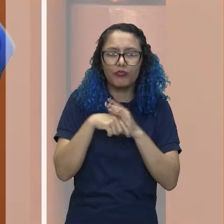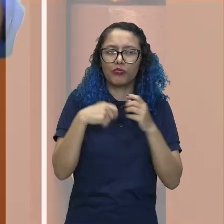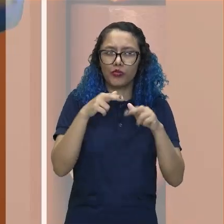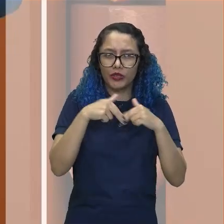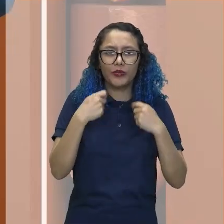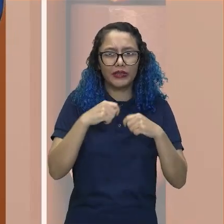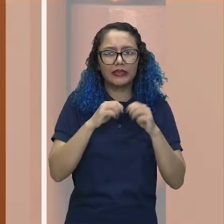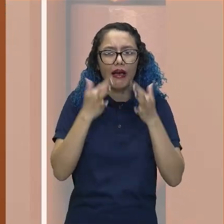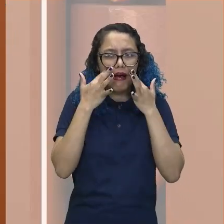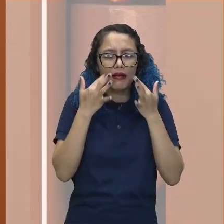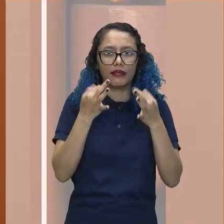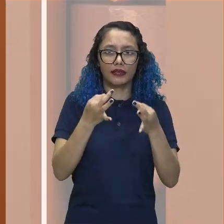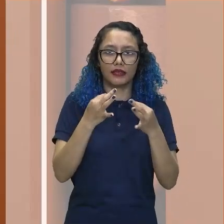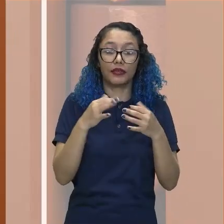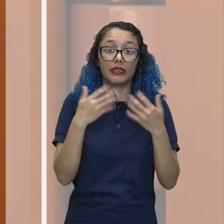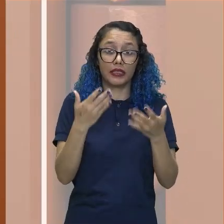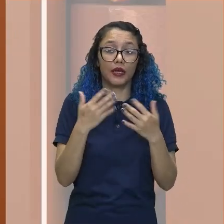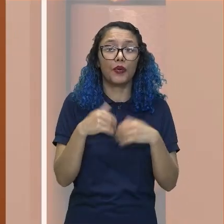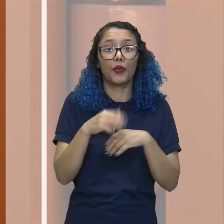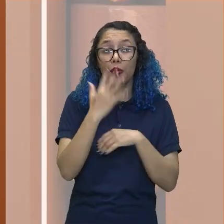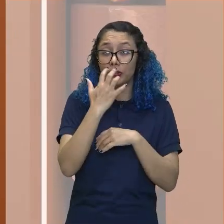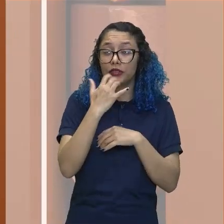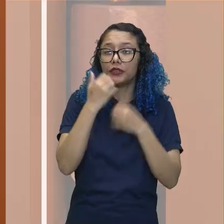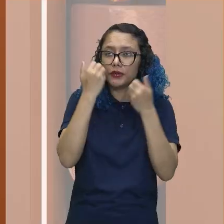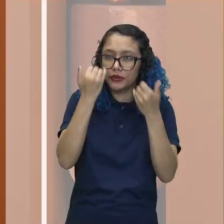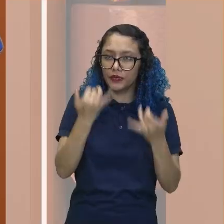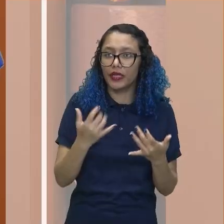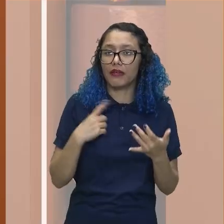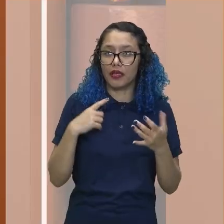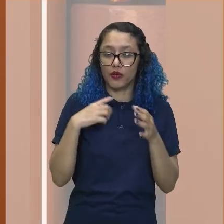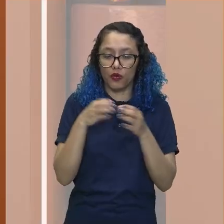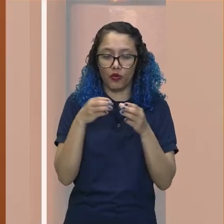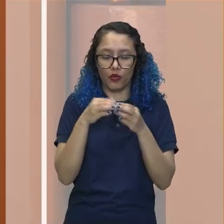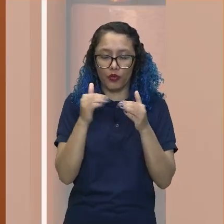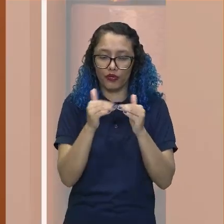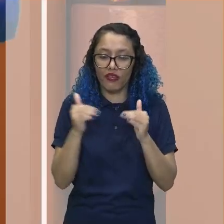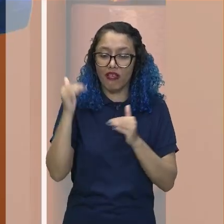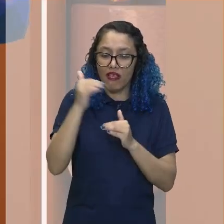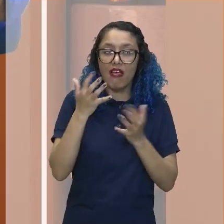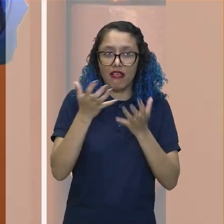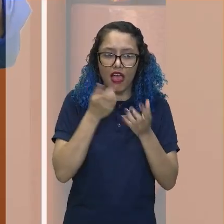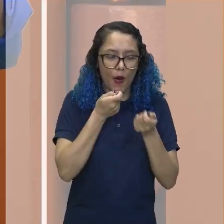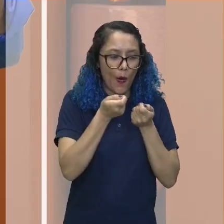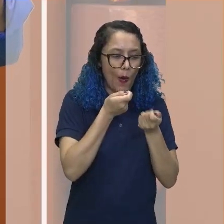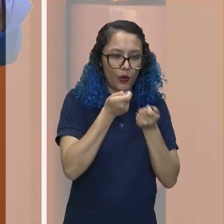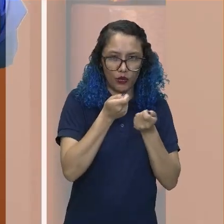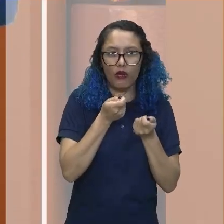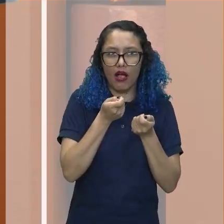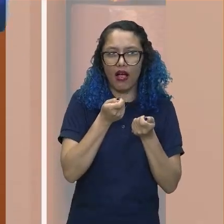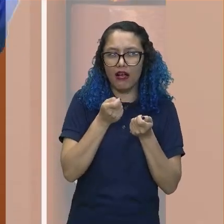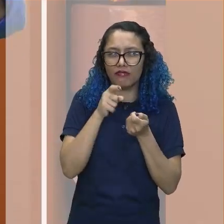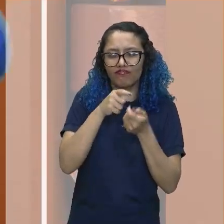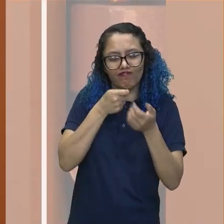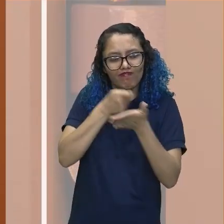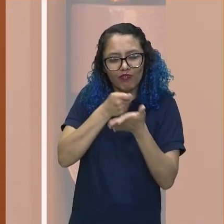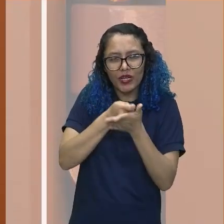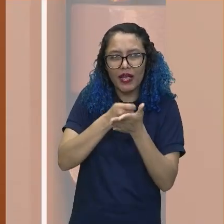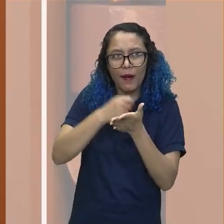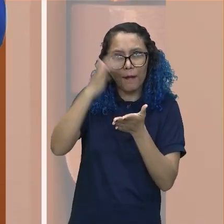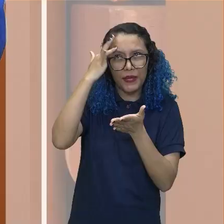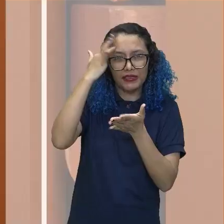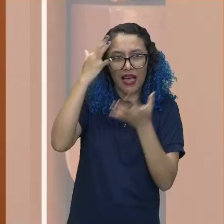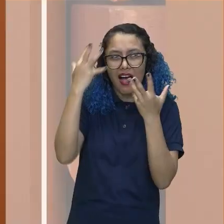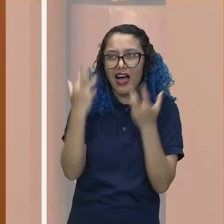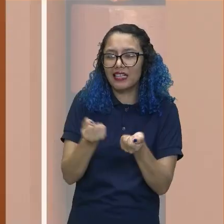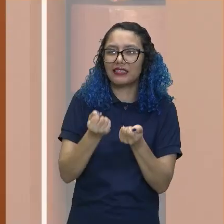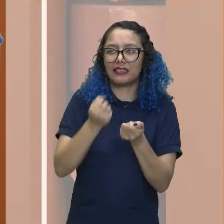vai dizer, existe uma classe dominante que quer manipular, que quer te obrigar a pensar desse jeito. Para